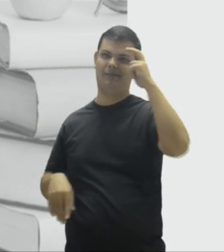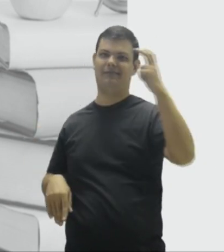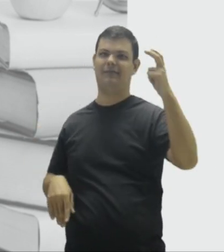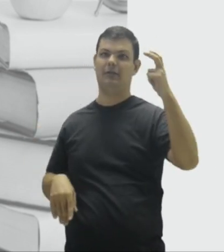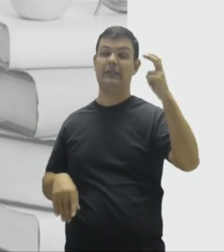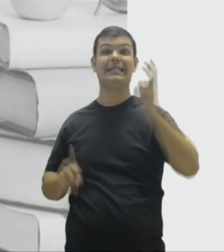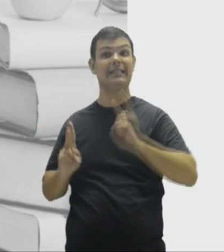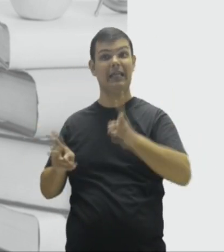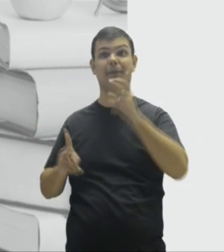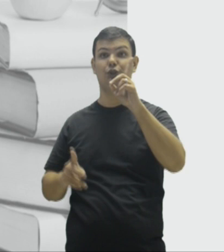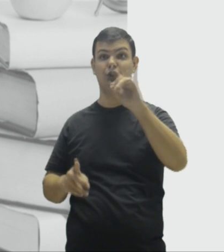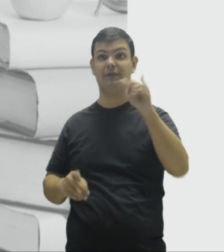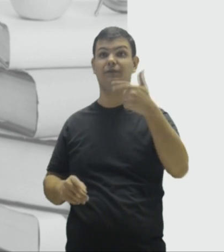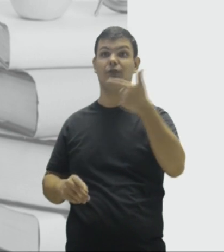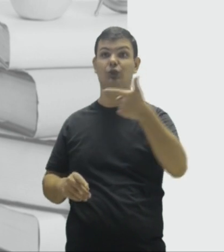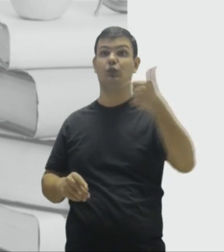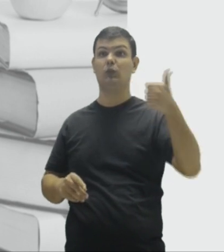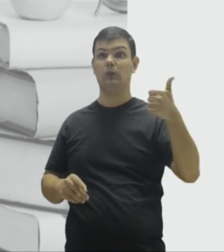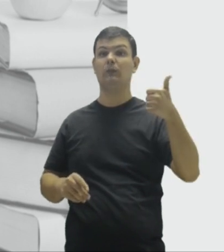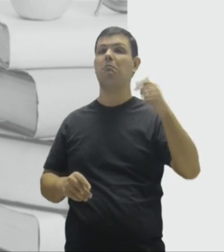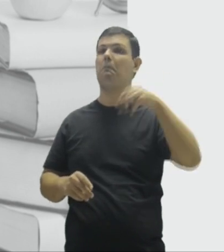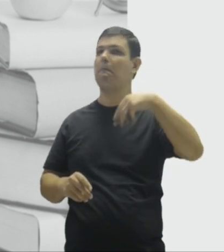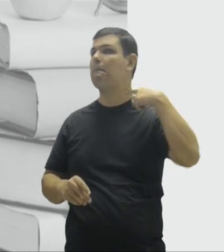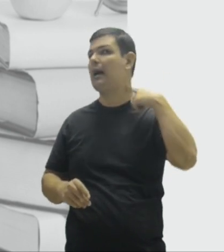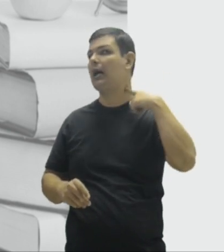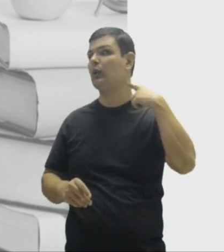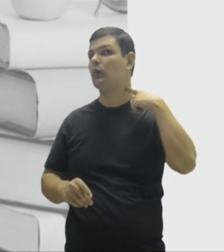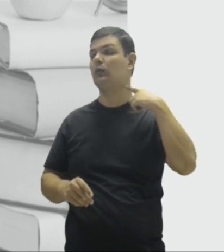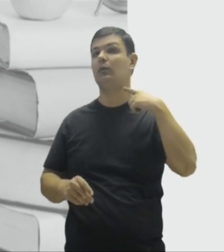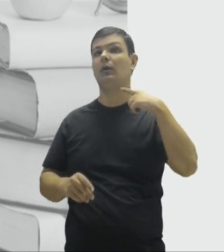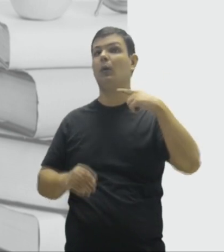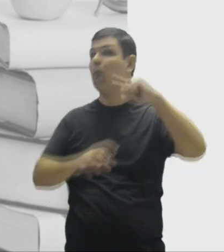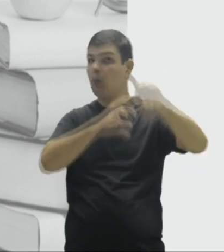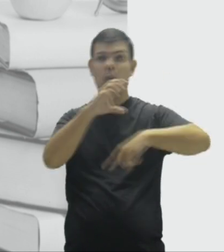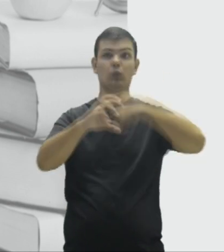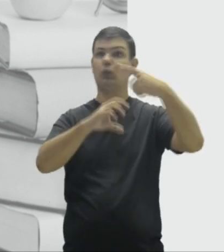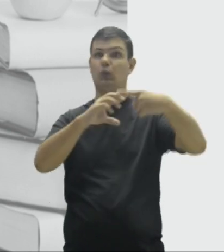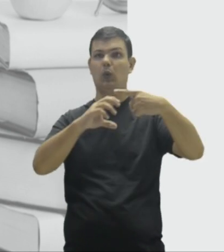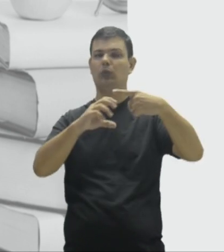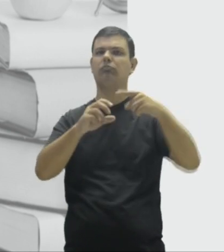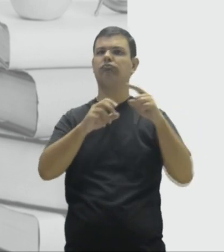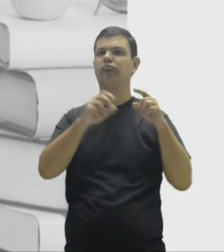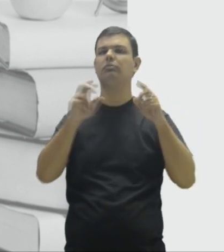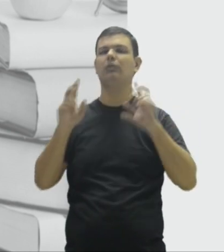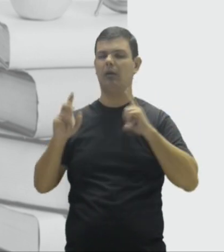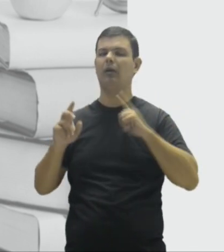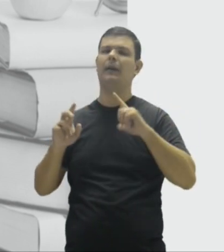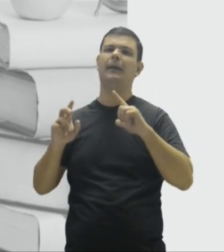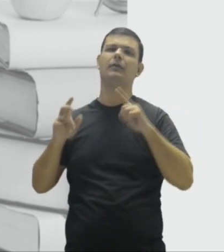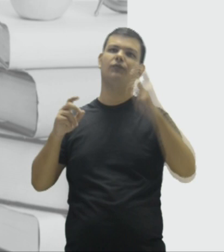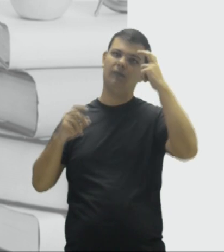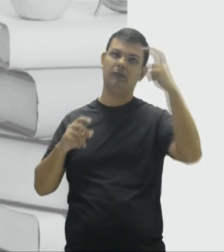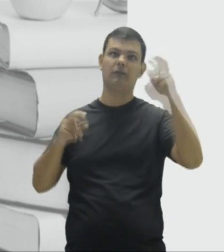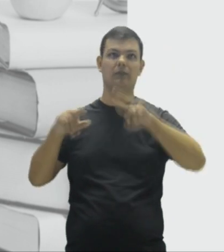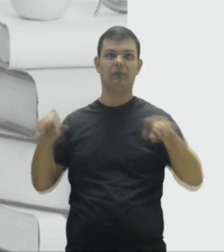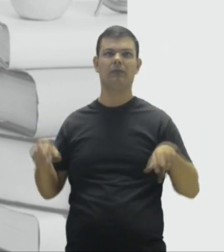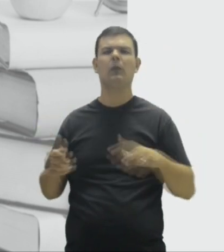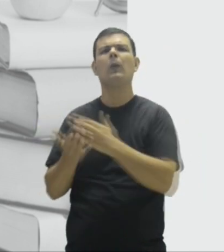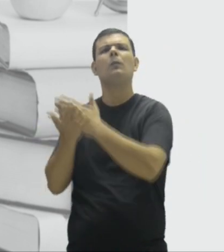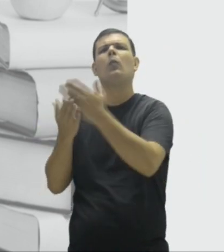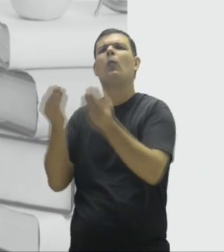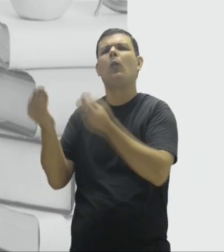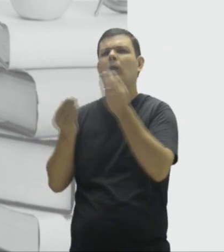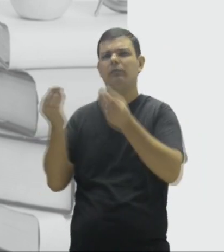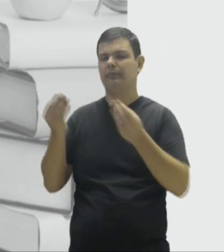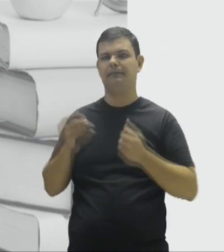21 de maio, Dia Mundial, olha lá, da Diversidade Cultural. Mas como surgiu, professor, essa data?